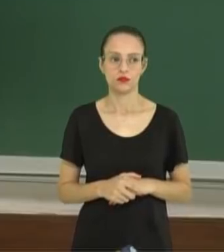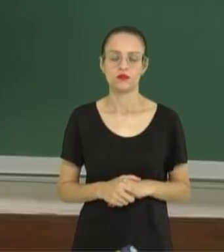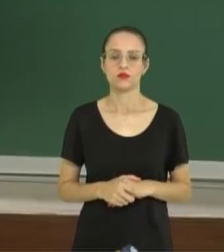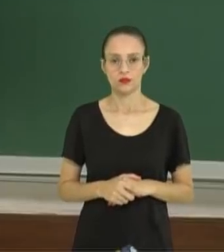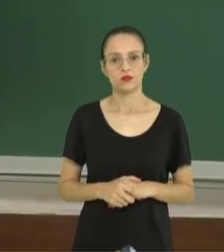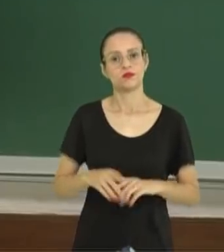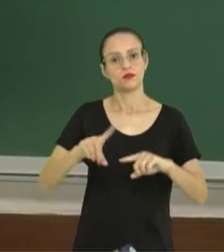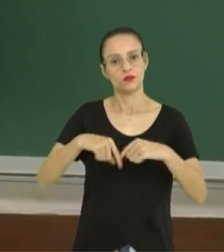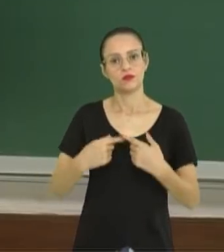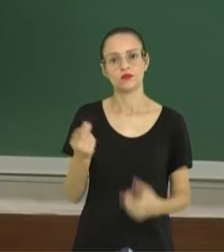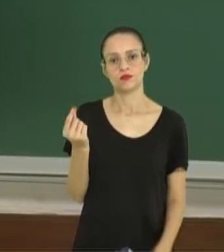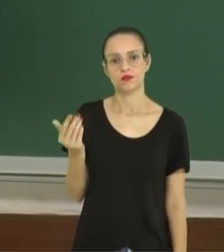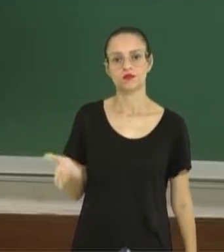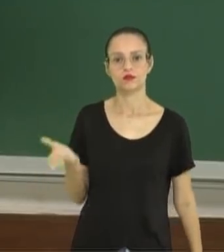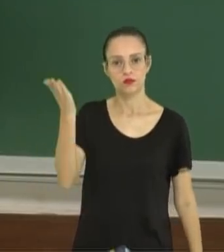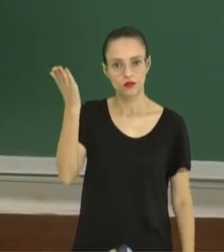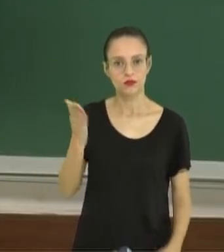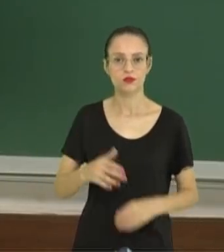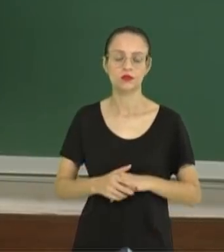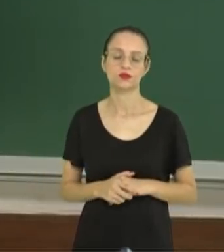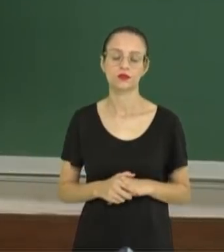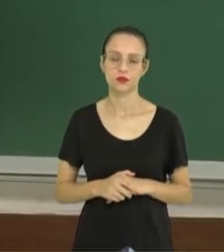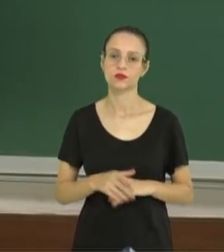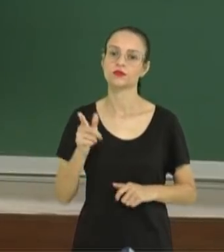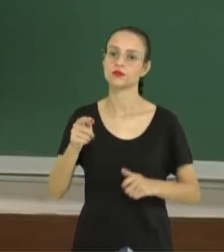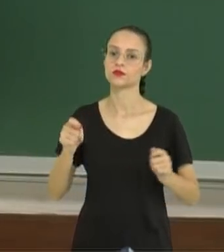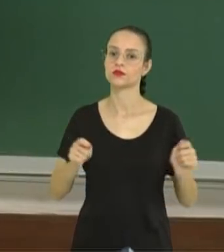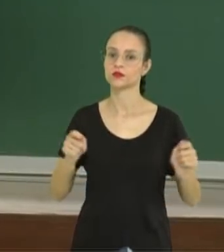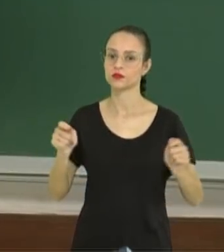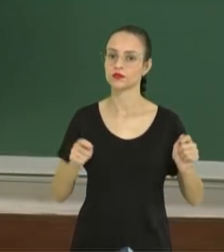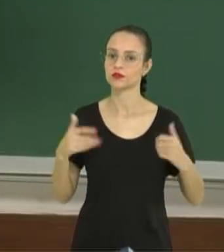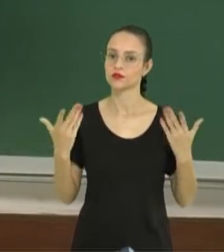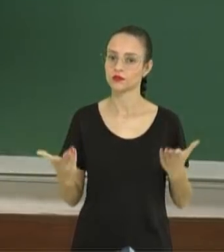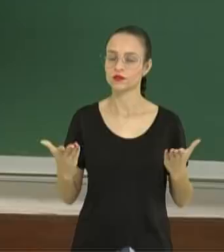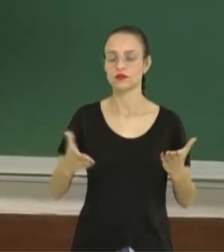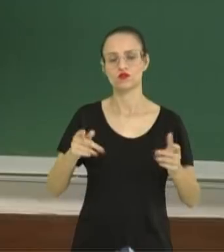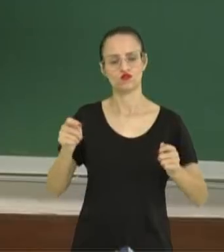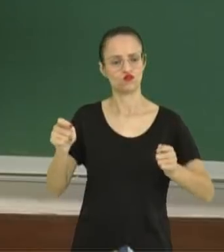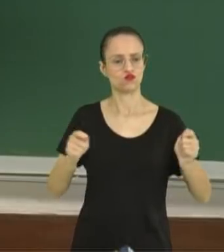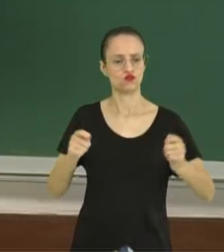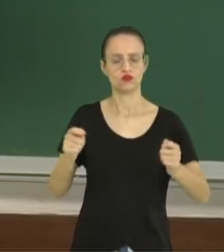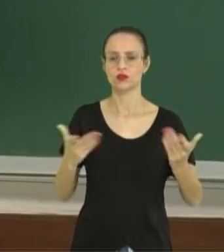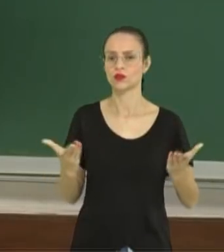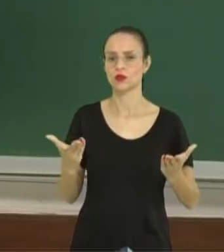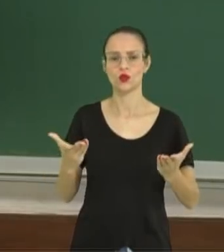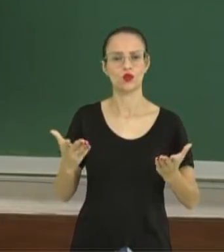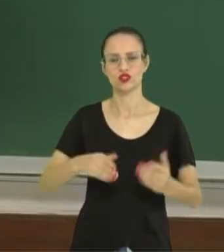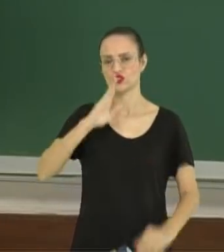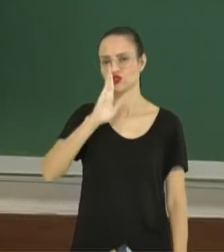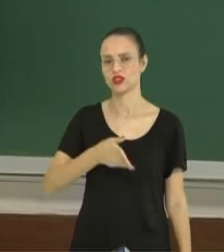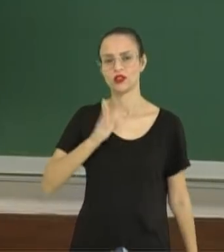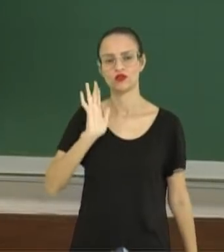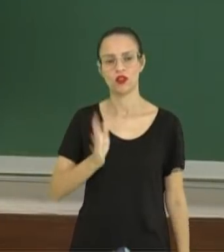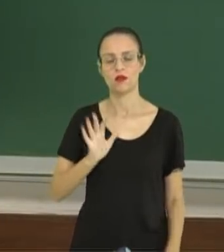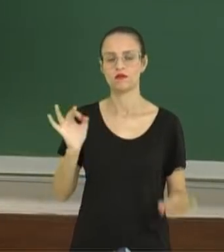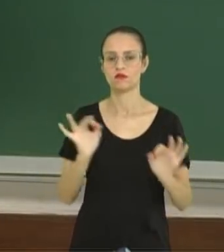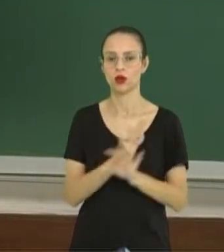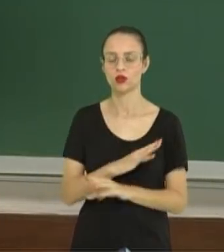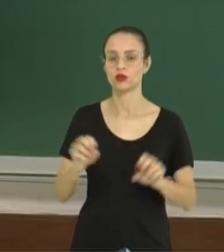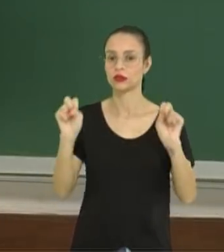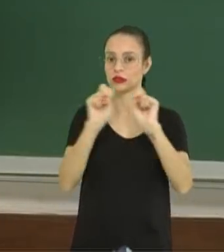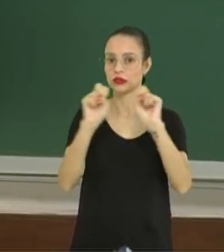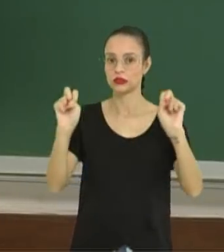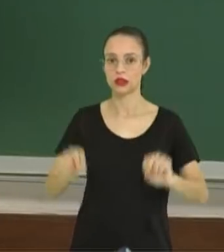Então o preço é encarecido. E essa regulação, ela já é feita, hoje ela já é quase que automaticamente feita, né? O sistema está